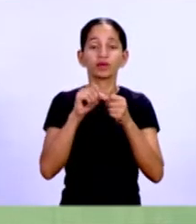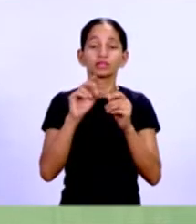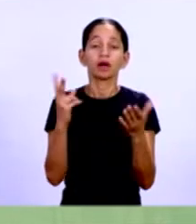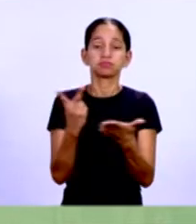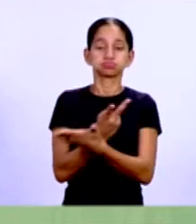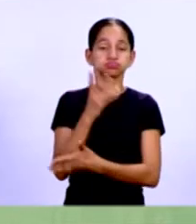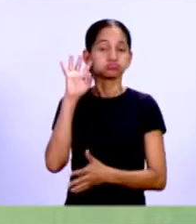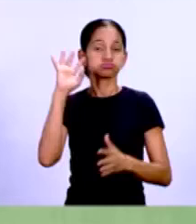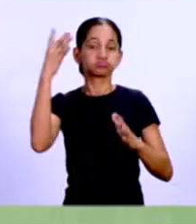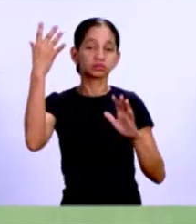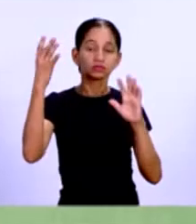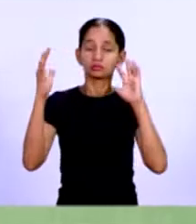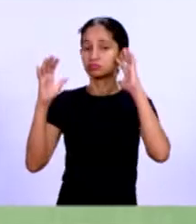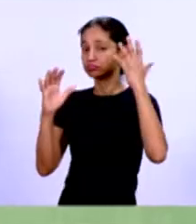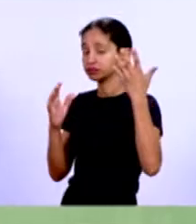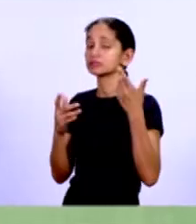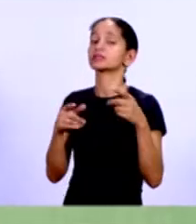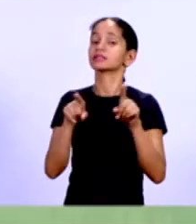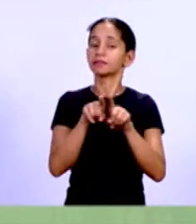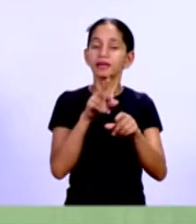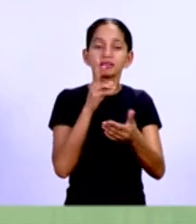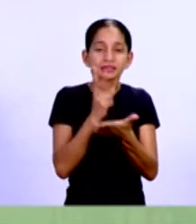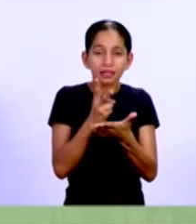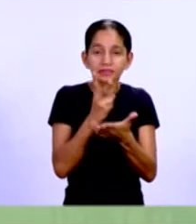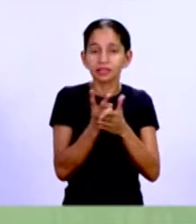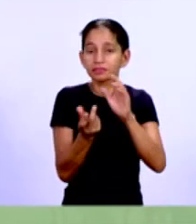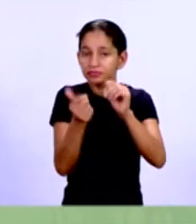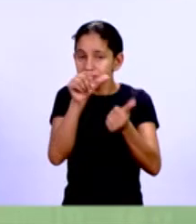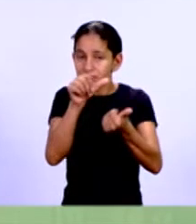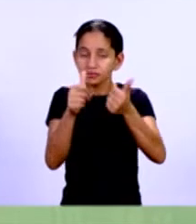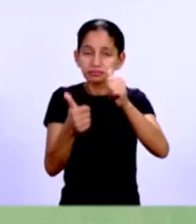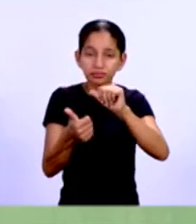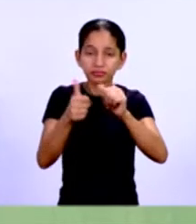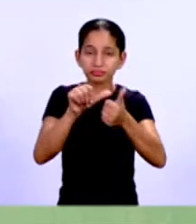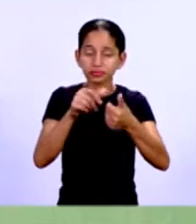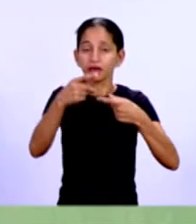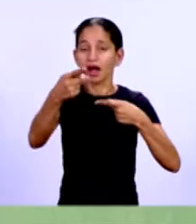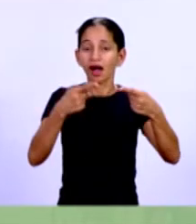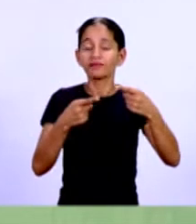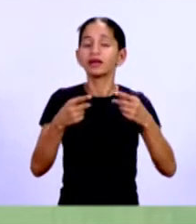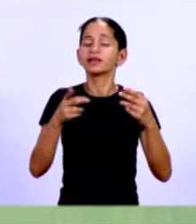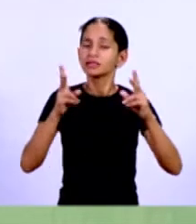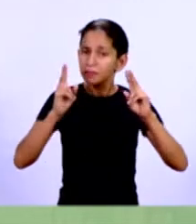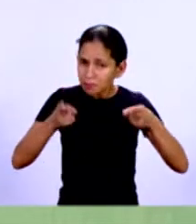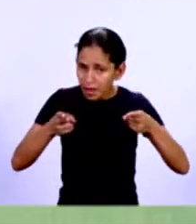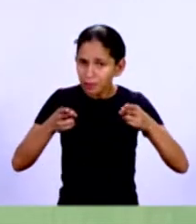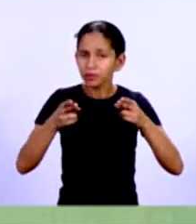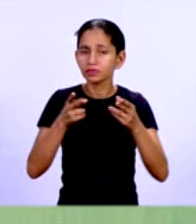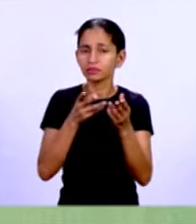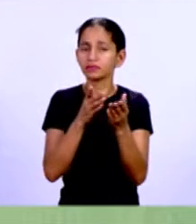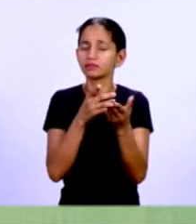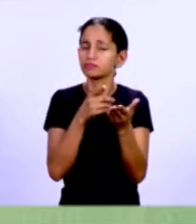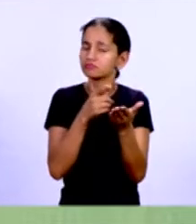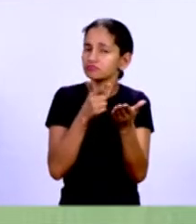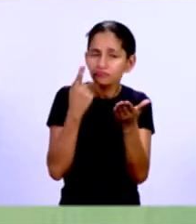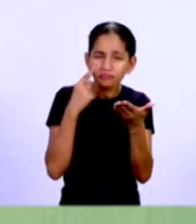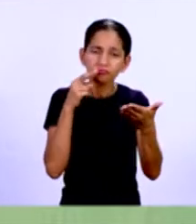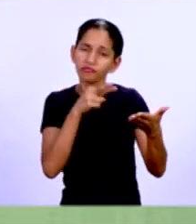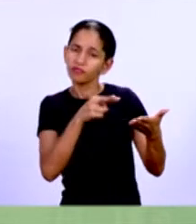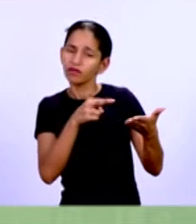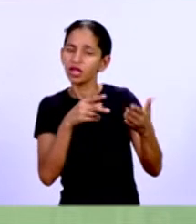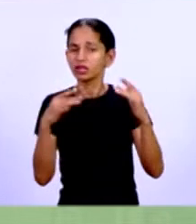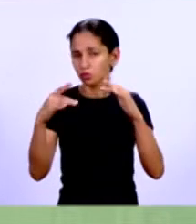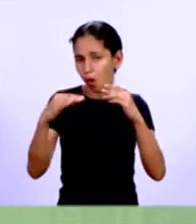ocorridas, além de avaliar constantemente se o que foi planejado alcançou os objetivos e, caso não os